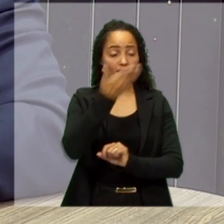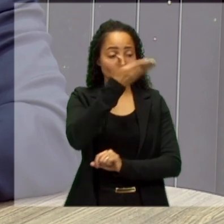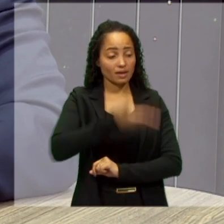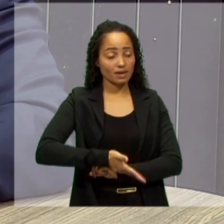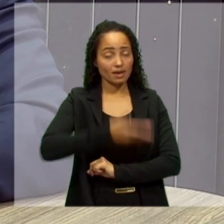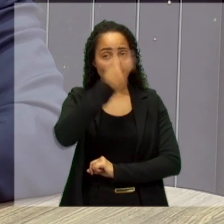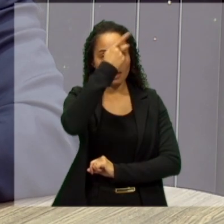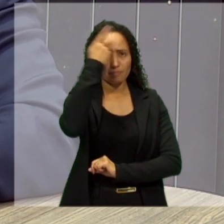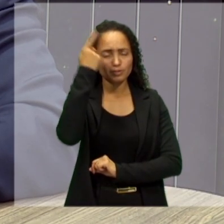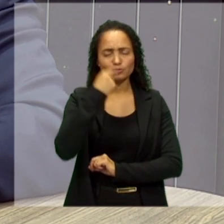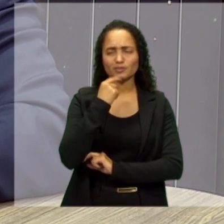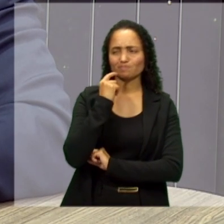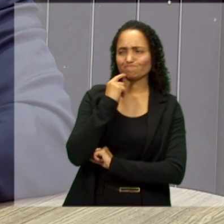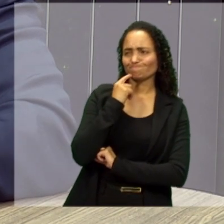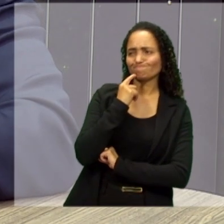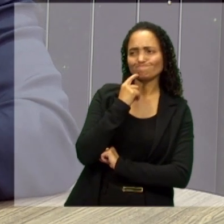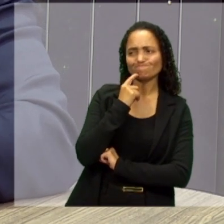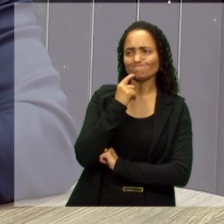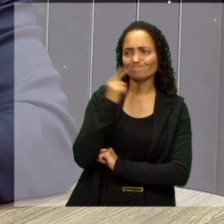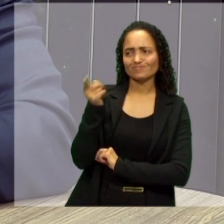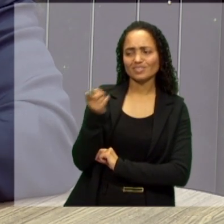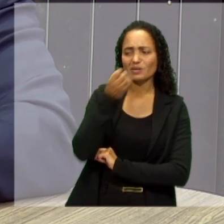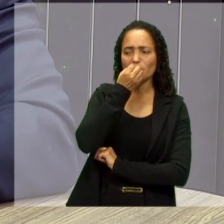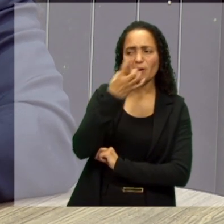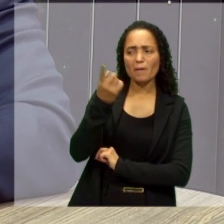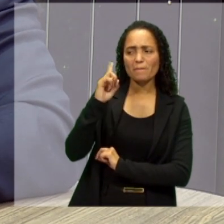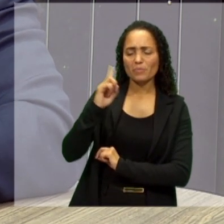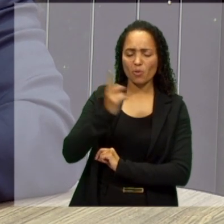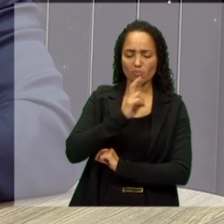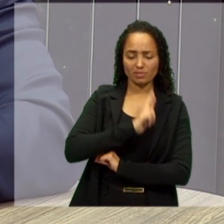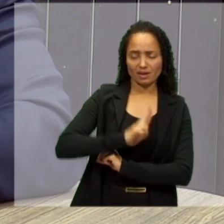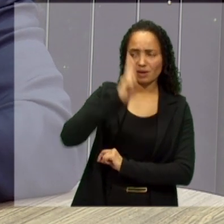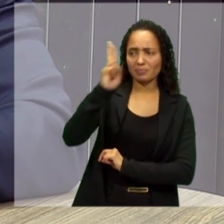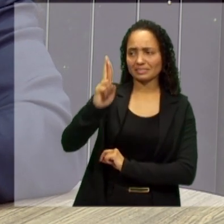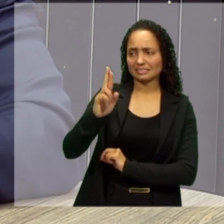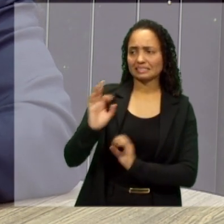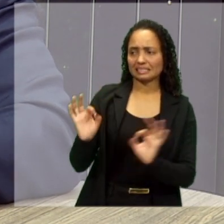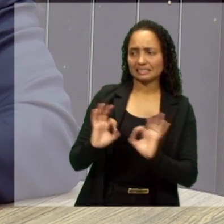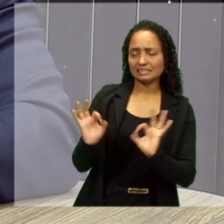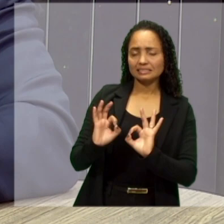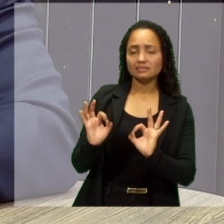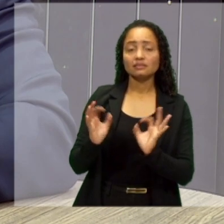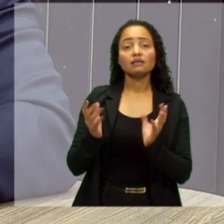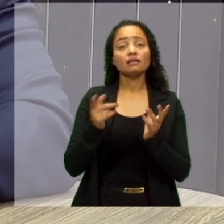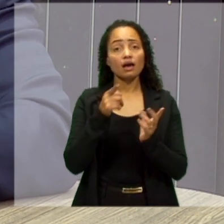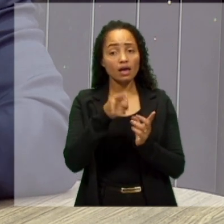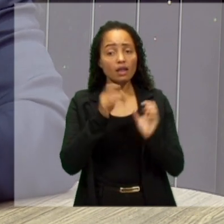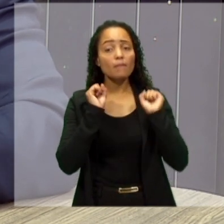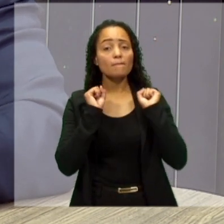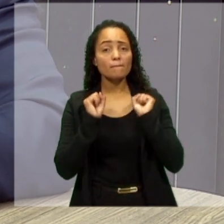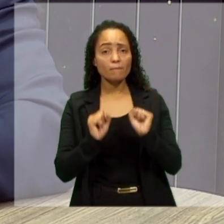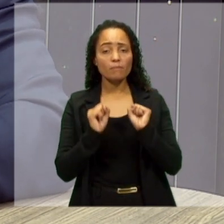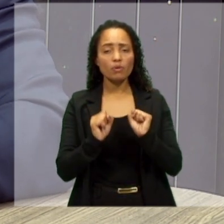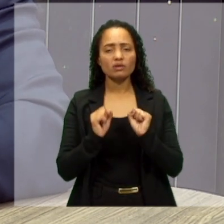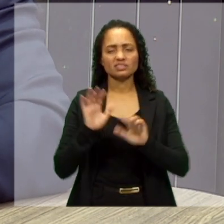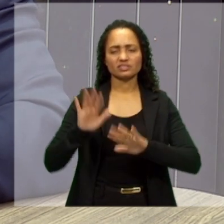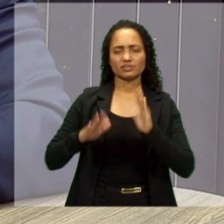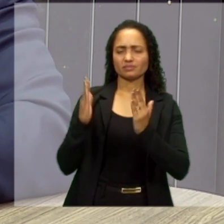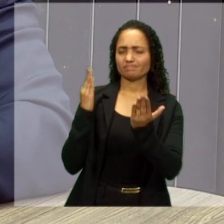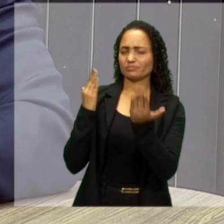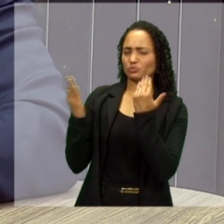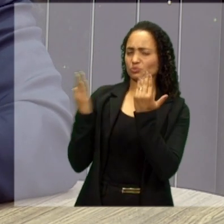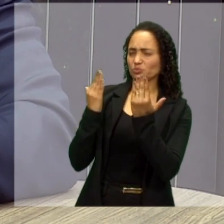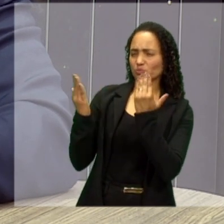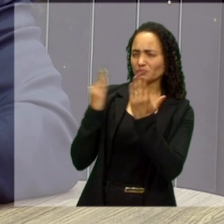representado pelo defensor público. Como é que fica nessa hipótese? O assistido pode suscitar a desconfiança do defensor,